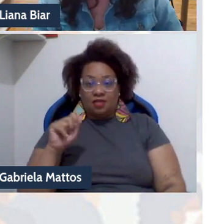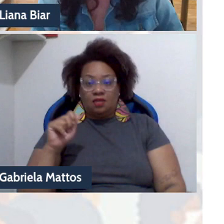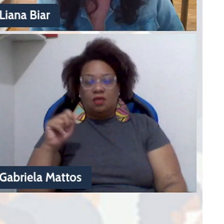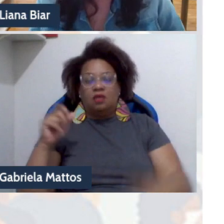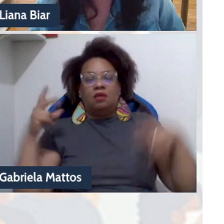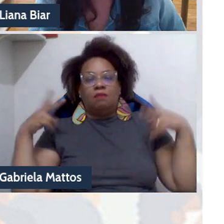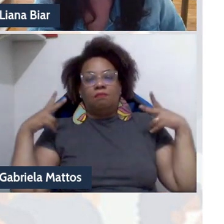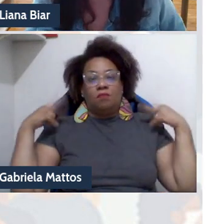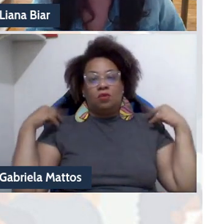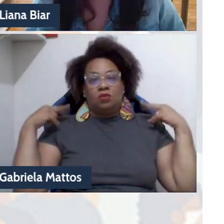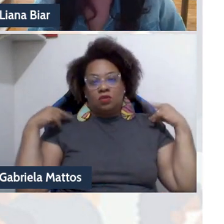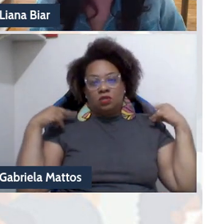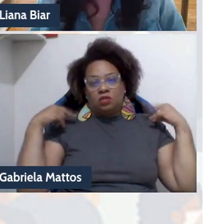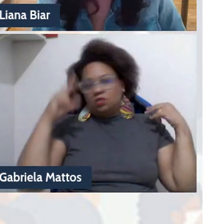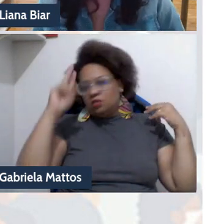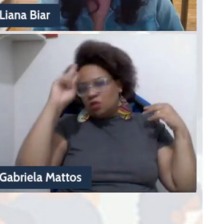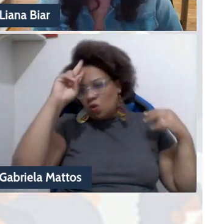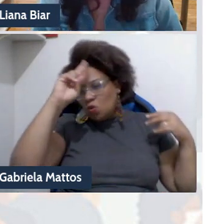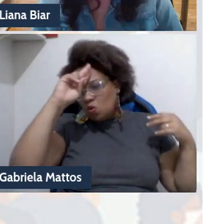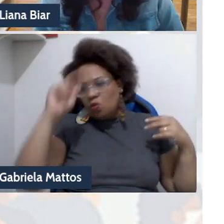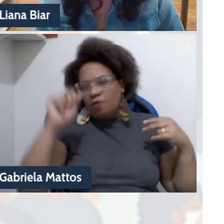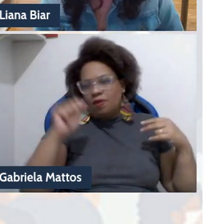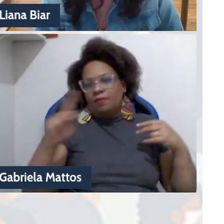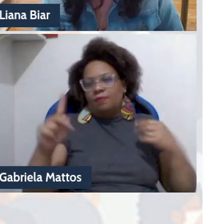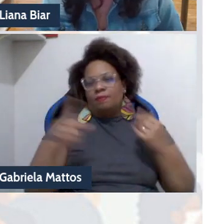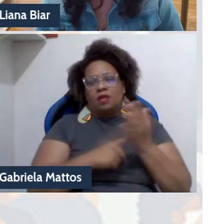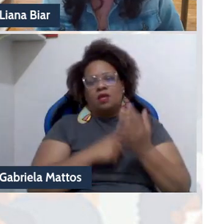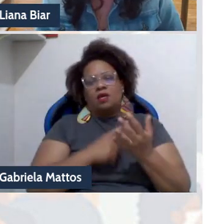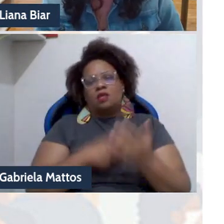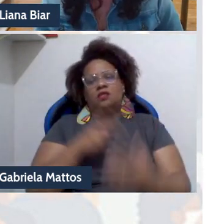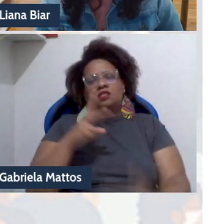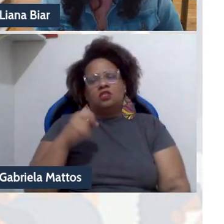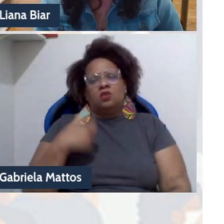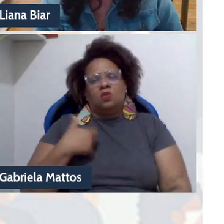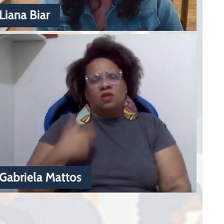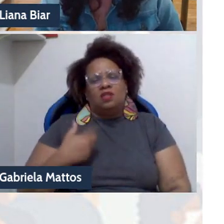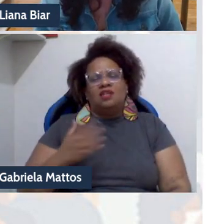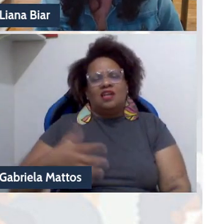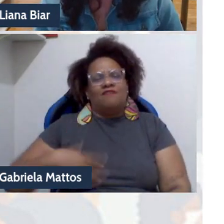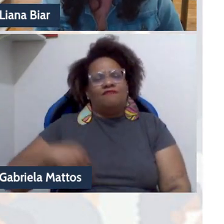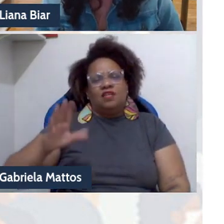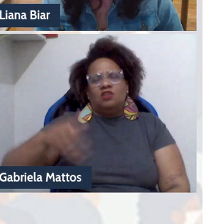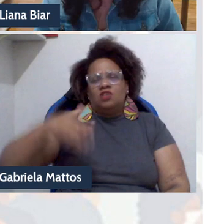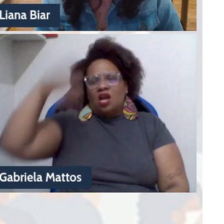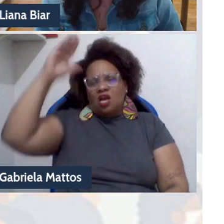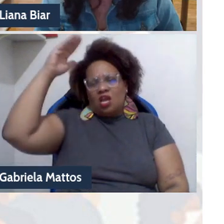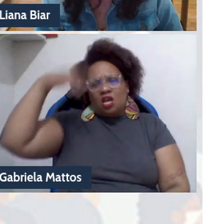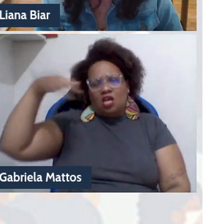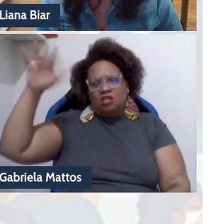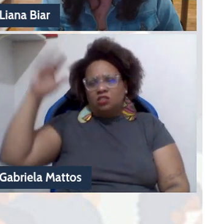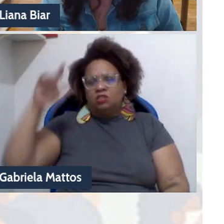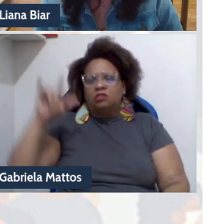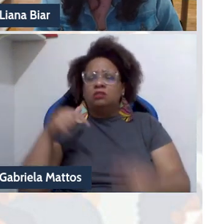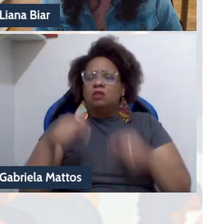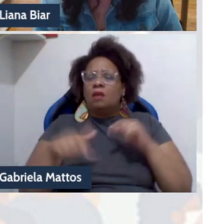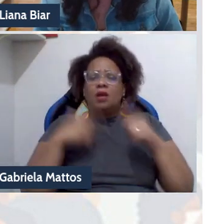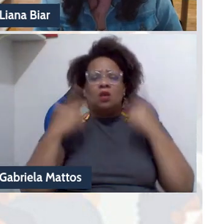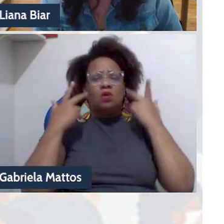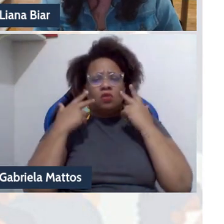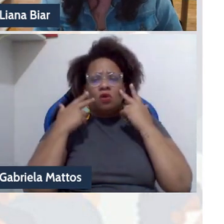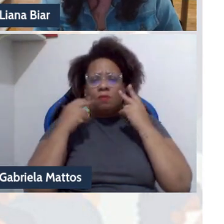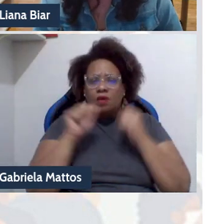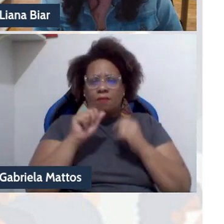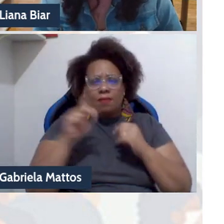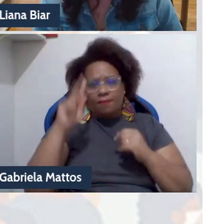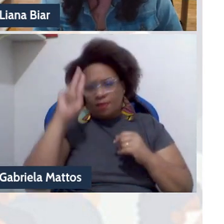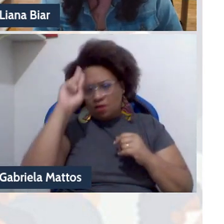aplicativo, branca, cerca de 50 anos, mãe de filhos já adultos e que trabalhou normalmente na rua